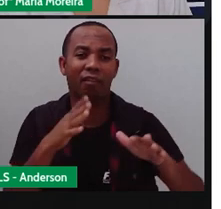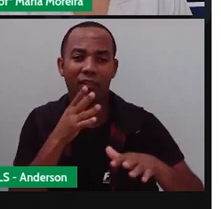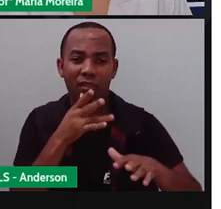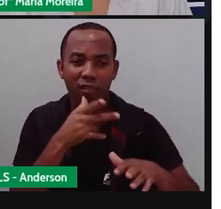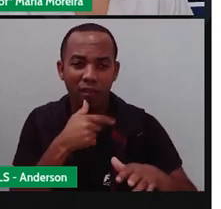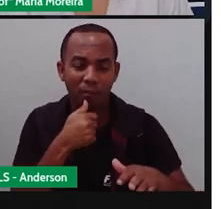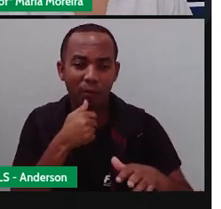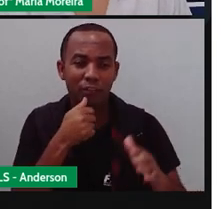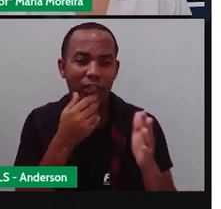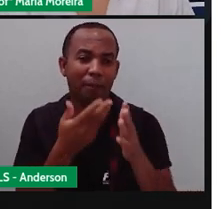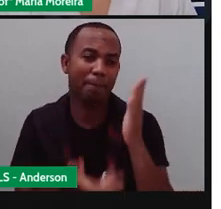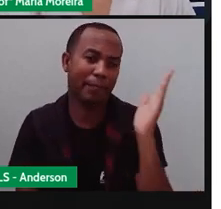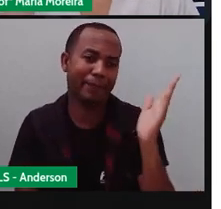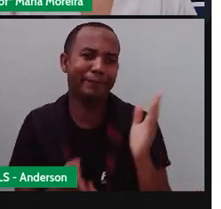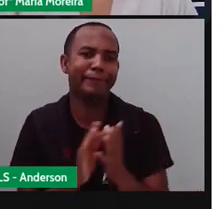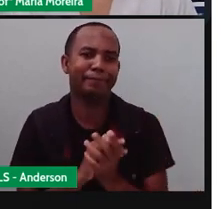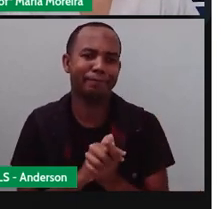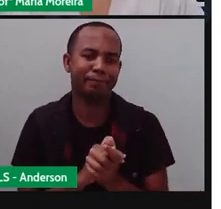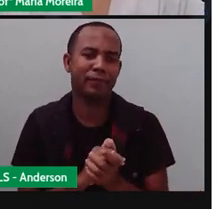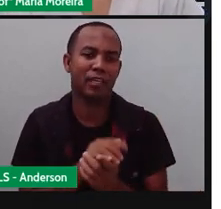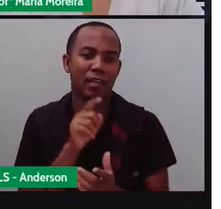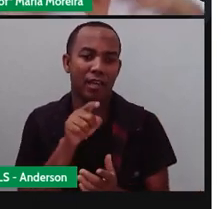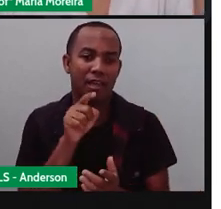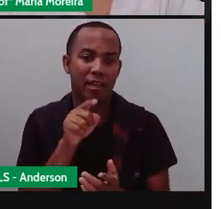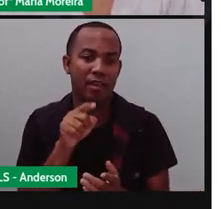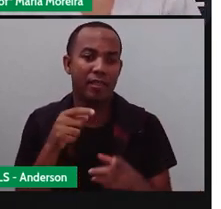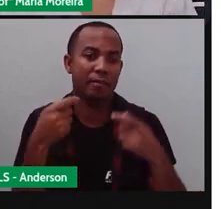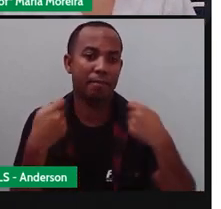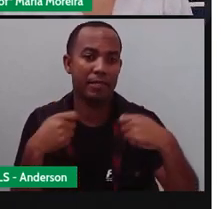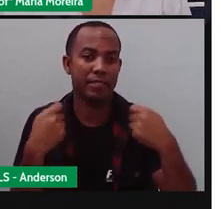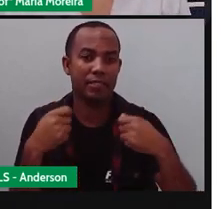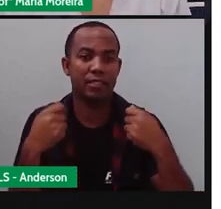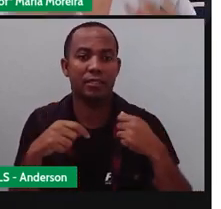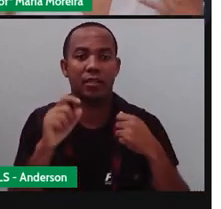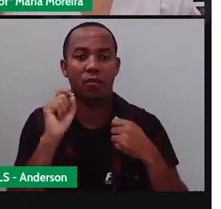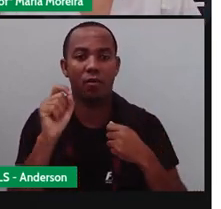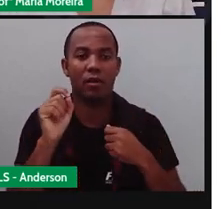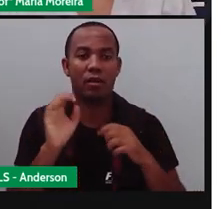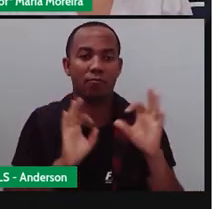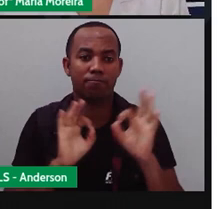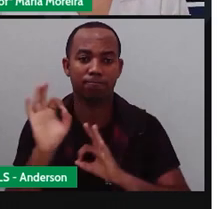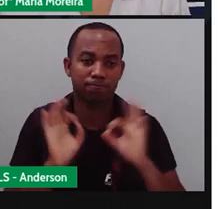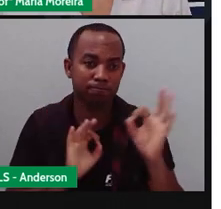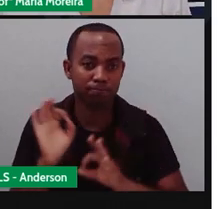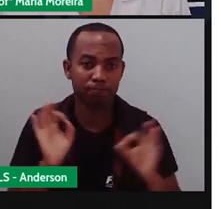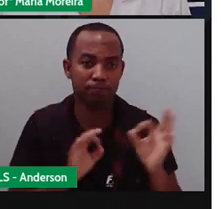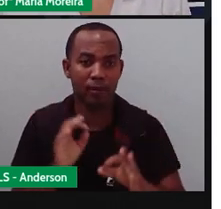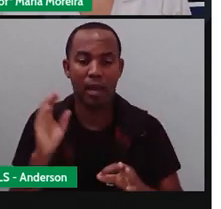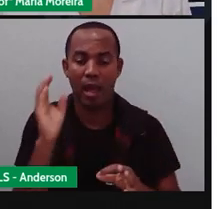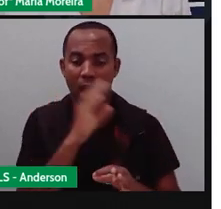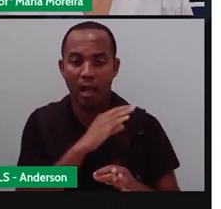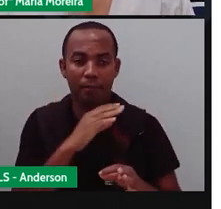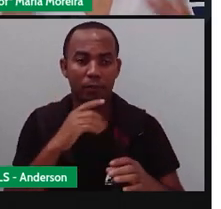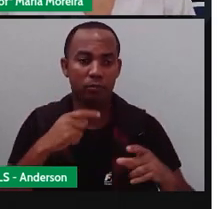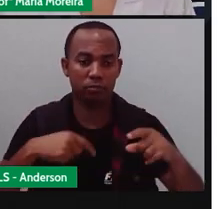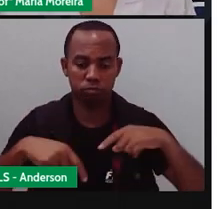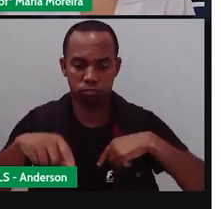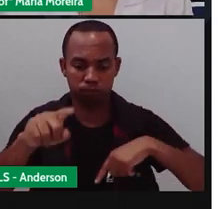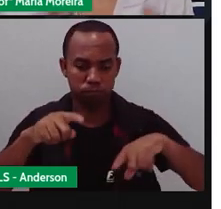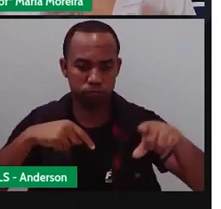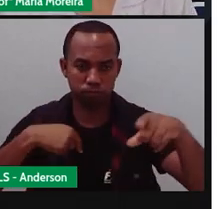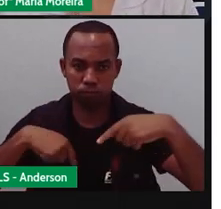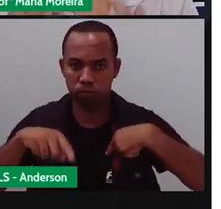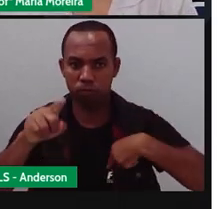aquela mercadoria Então esse transporte ele a pensar em se fala sobre mobilidade urbana que essa semana né